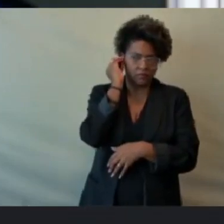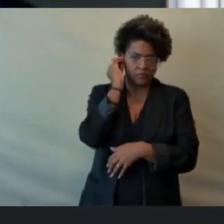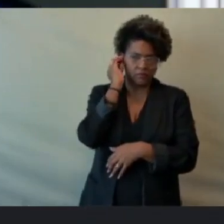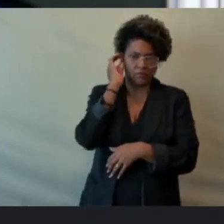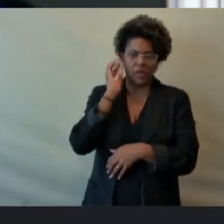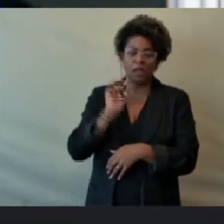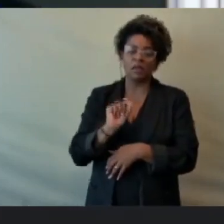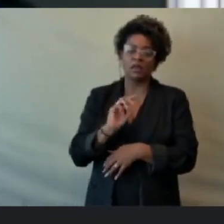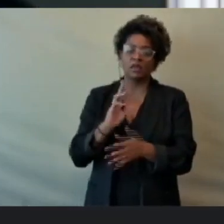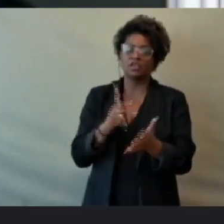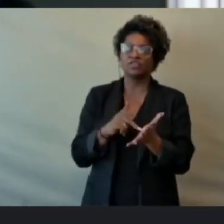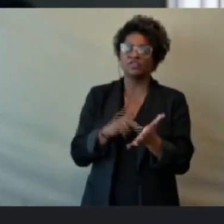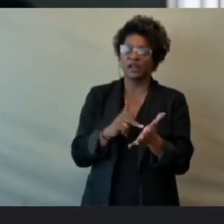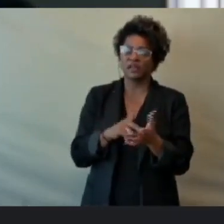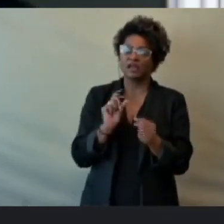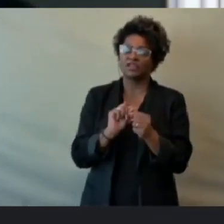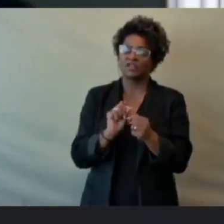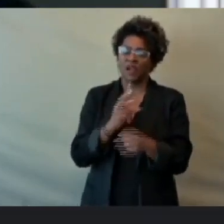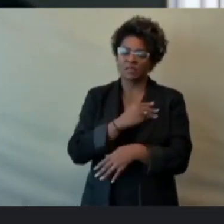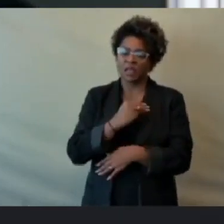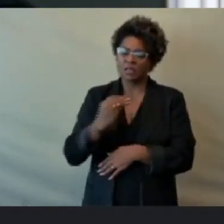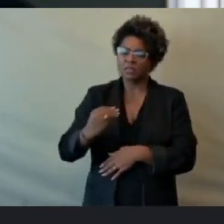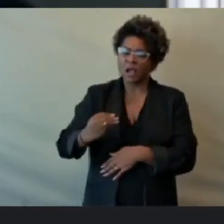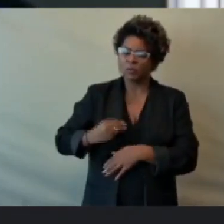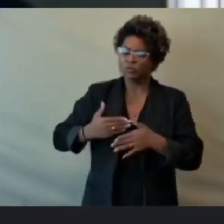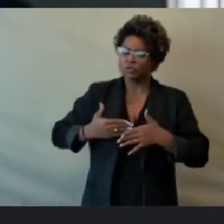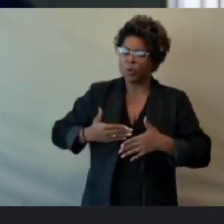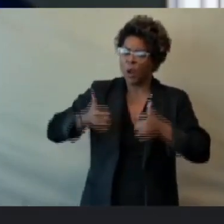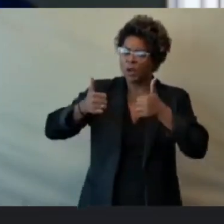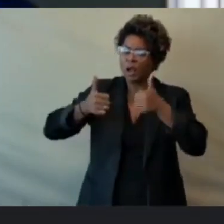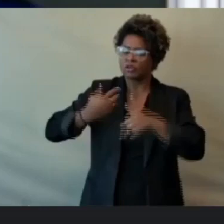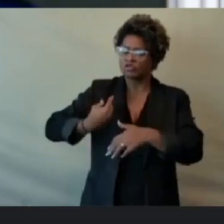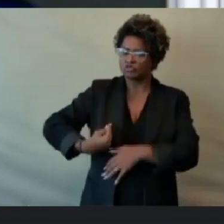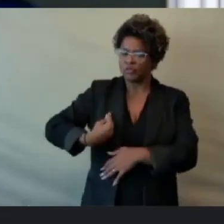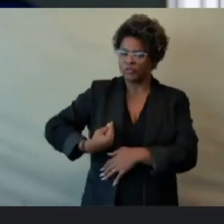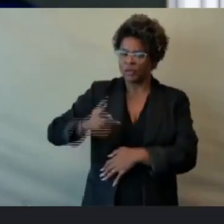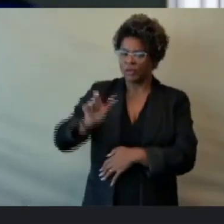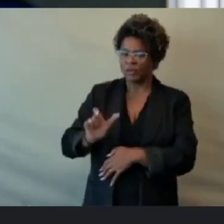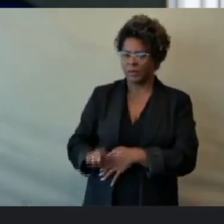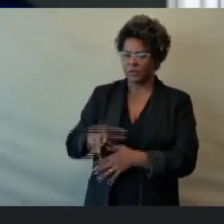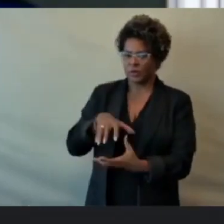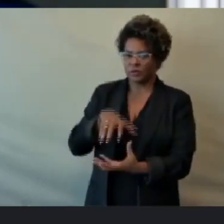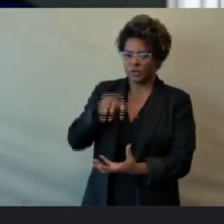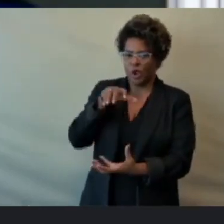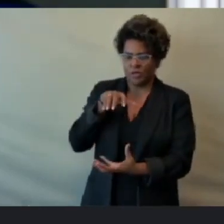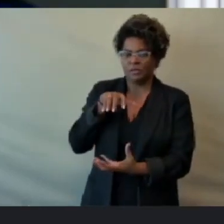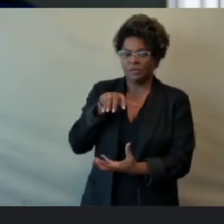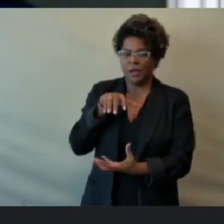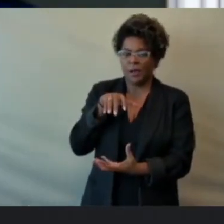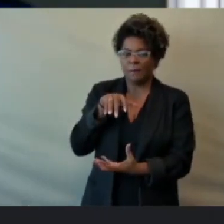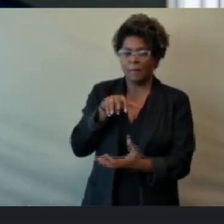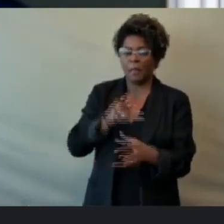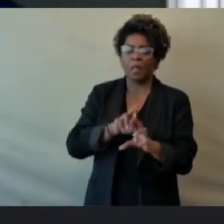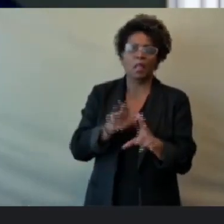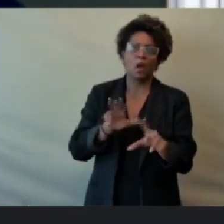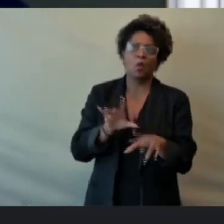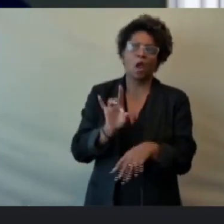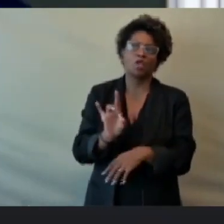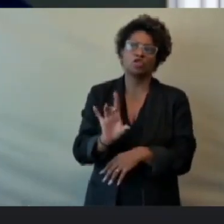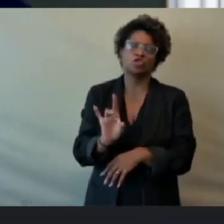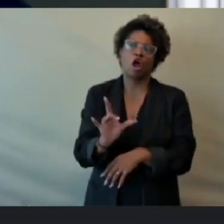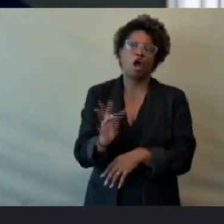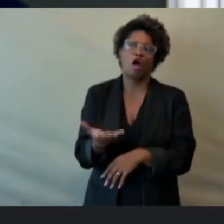saúde, a qualidade de vida dessa pessoa idosa. Não basta se acrescentar